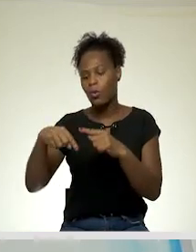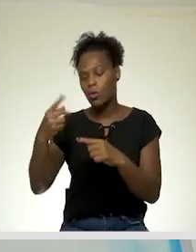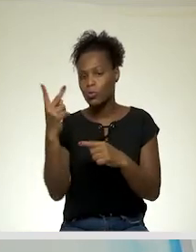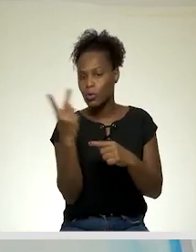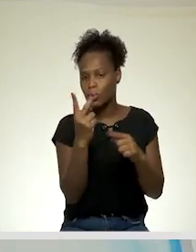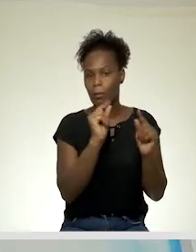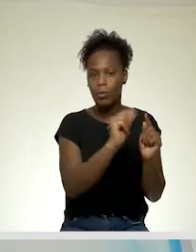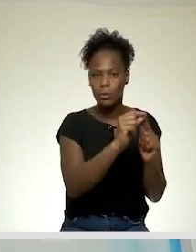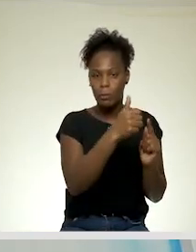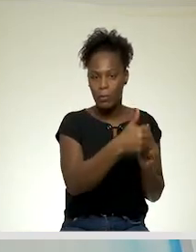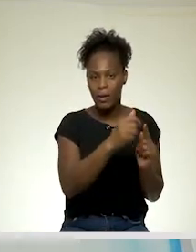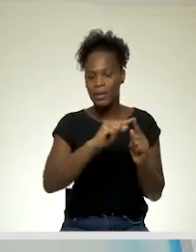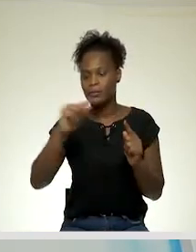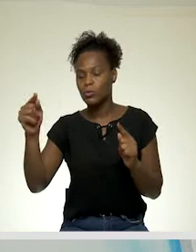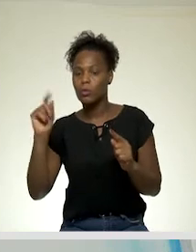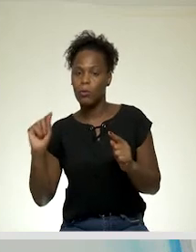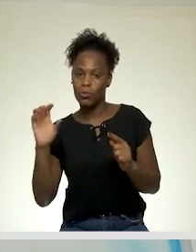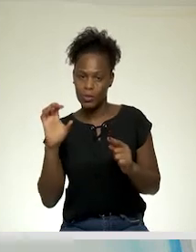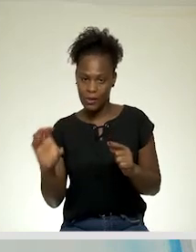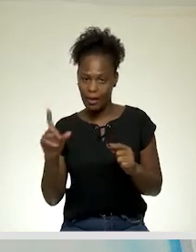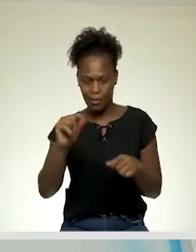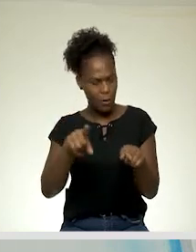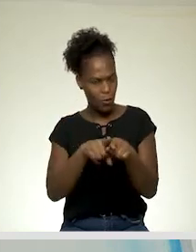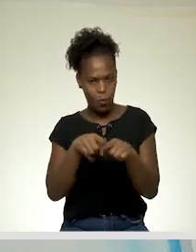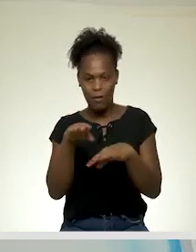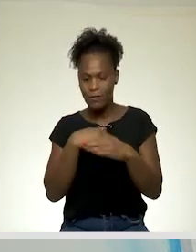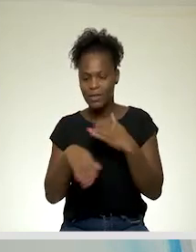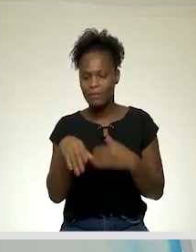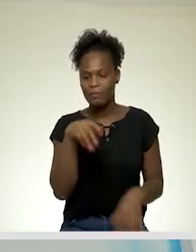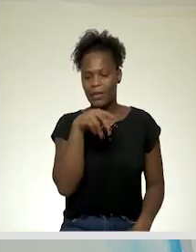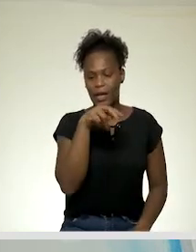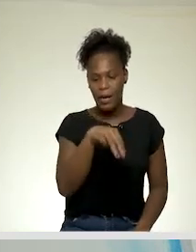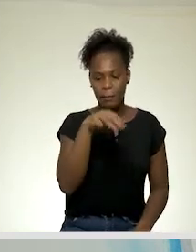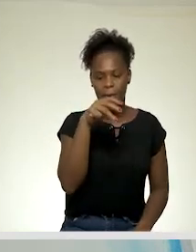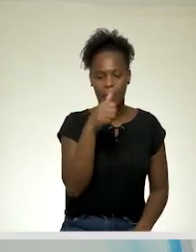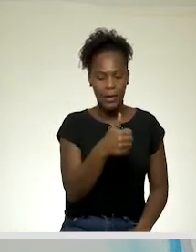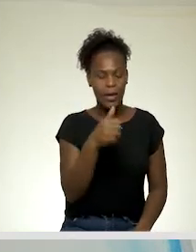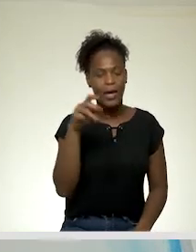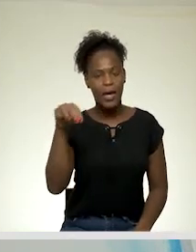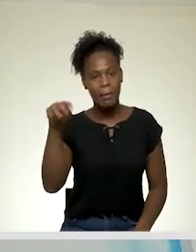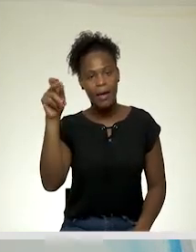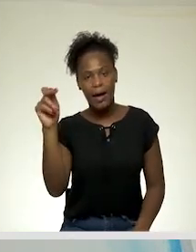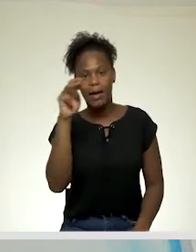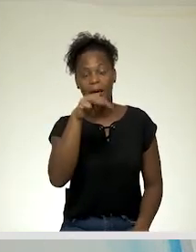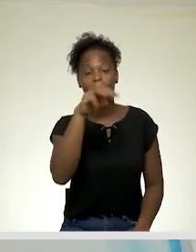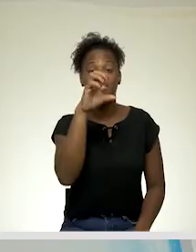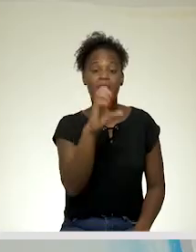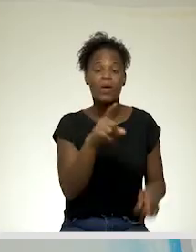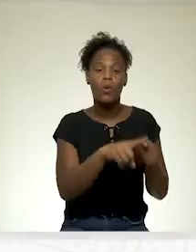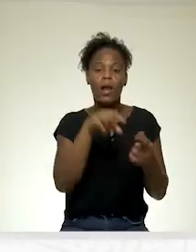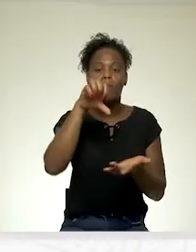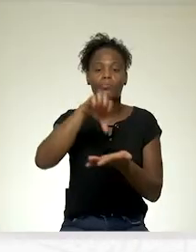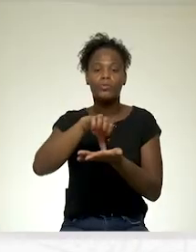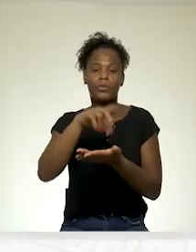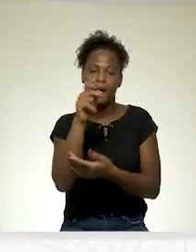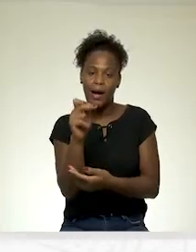2 pontos, ponto B e também o ponto C. MB, MA, MC significa mediana do ponto